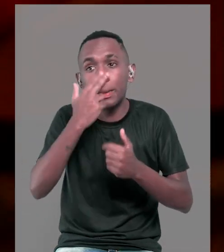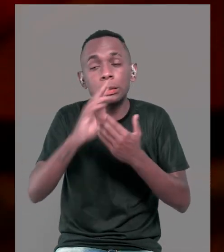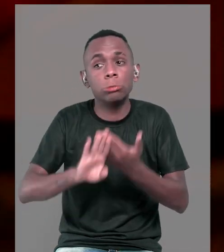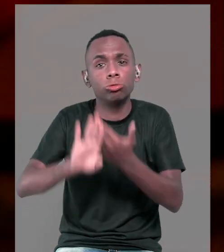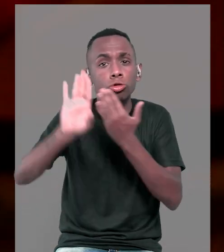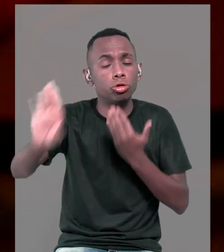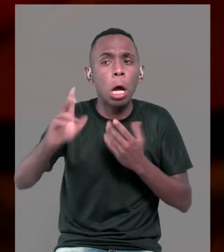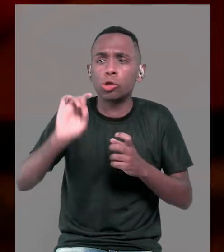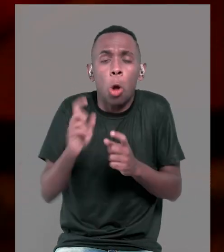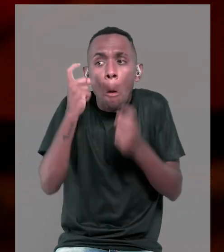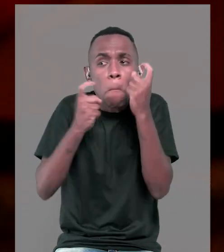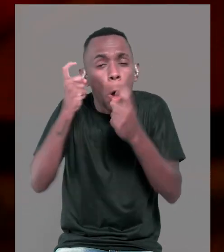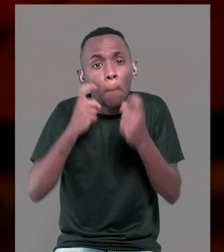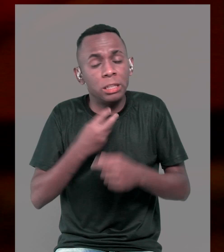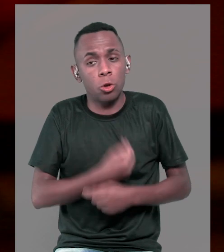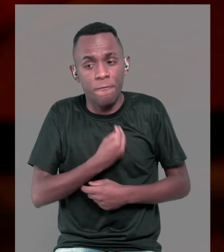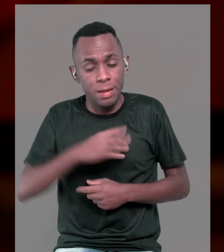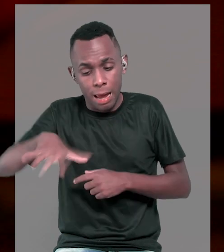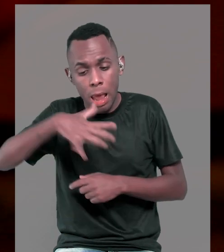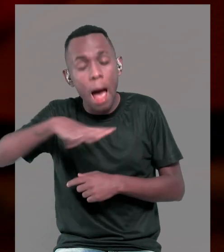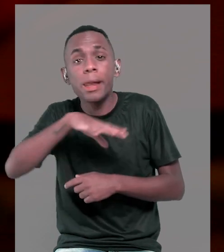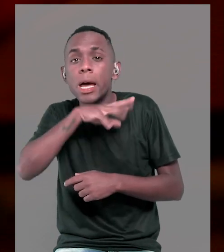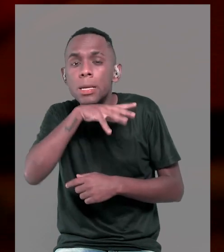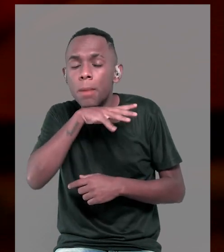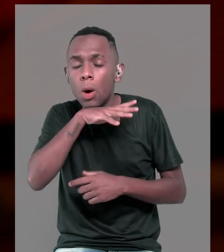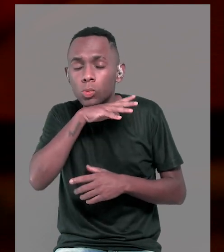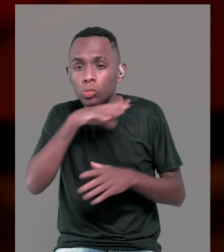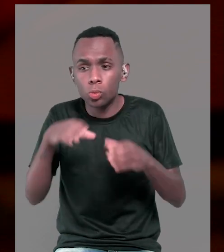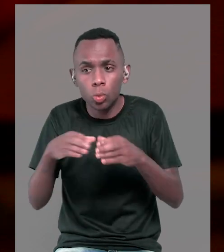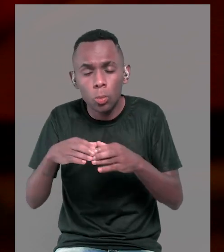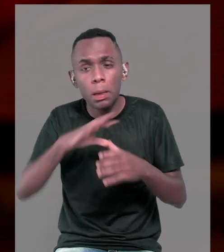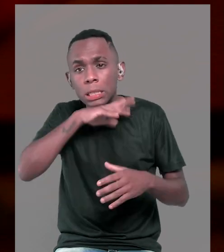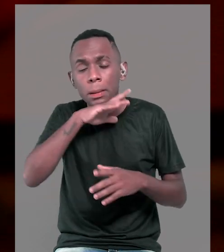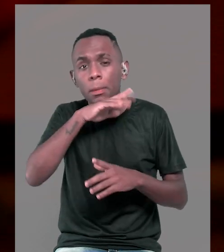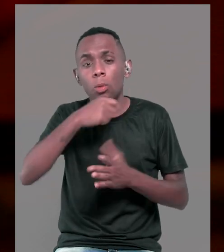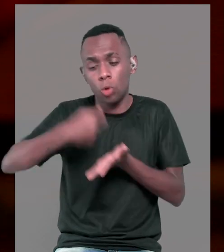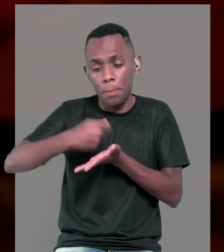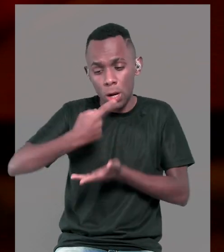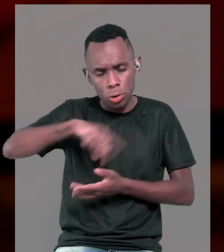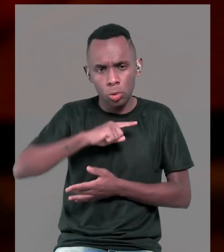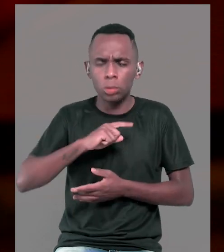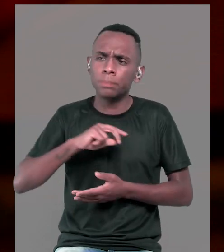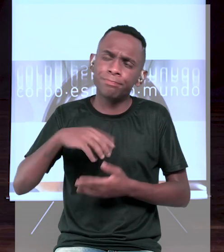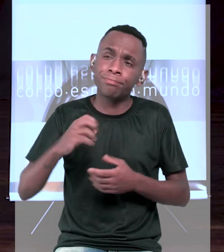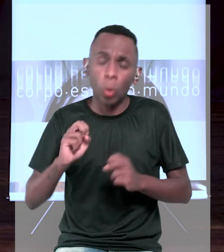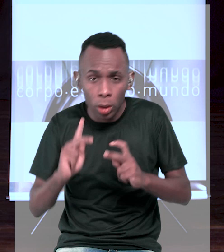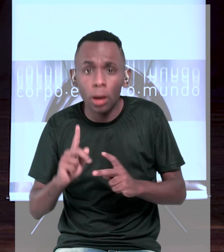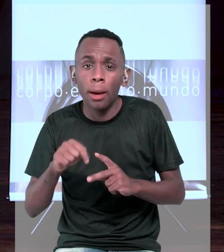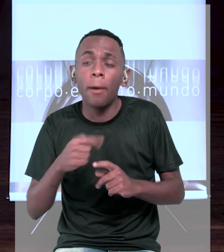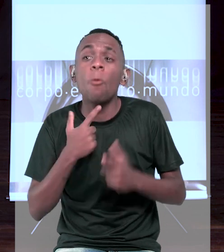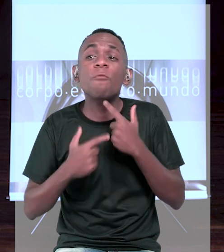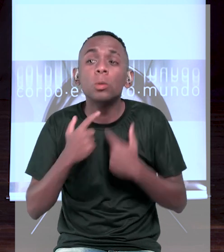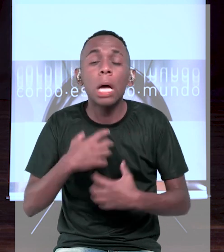simples preocupação com a vida animal nos impõe. É um instinto? Tudo bem, mas